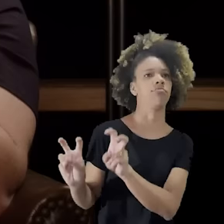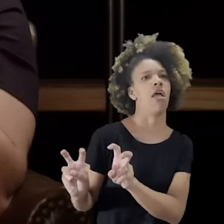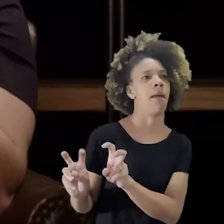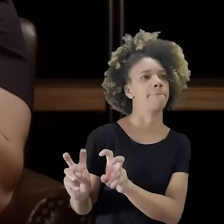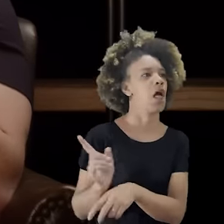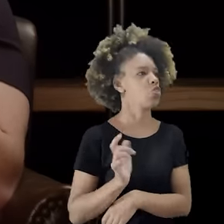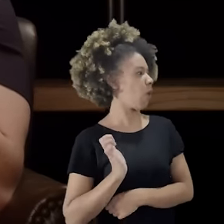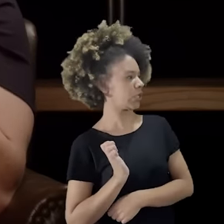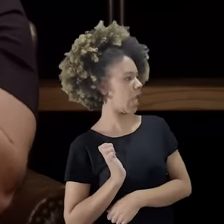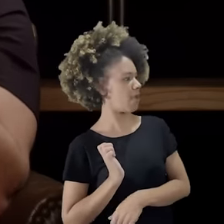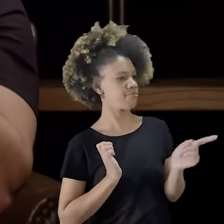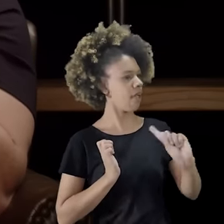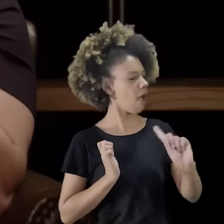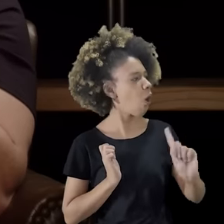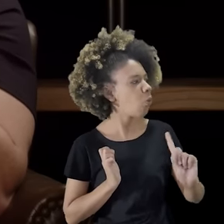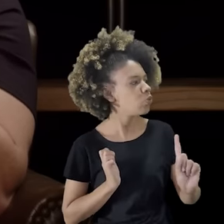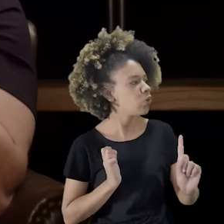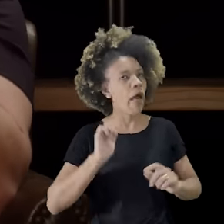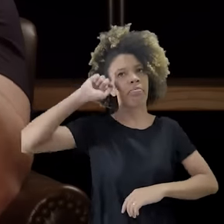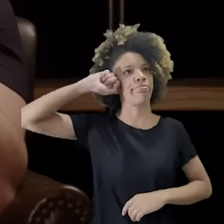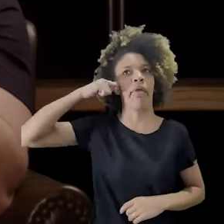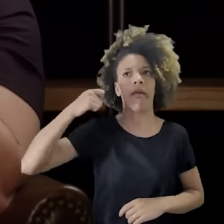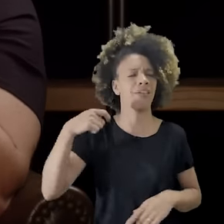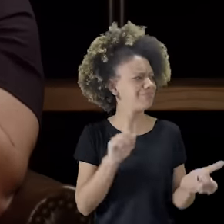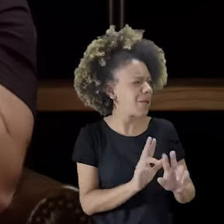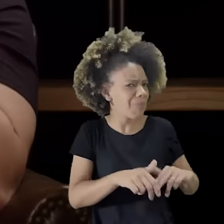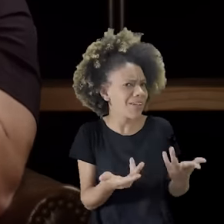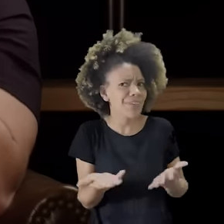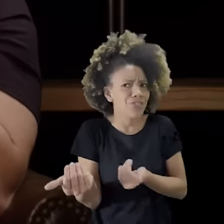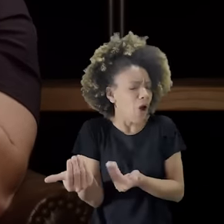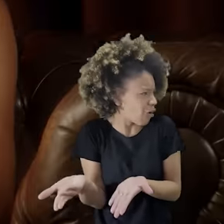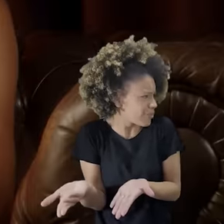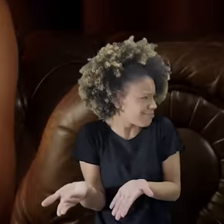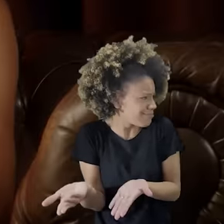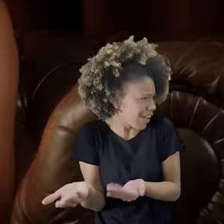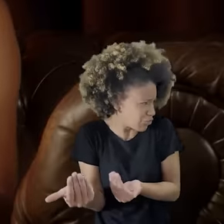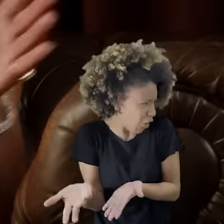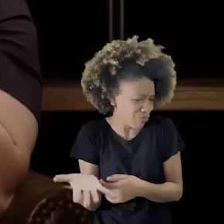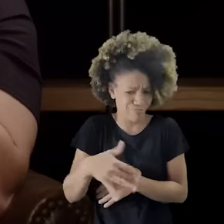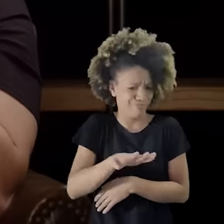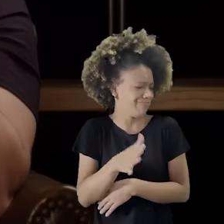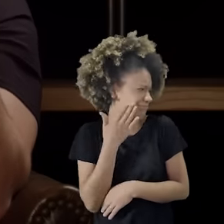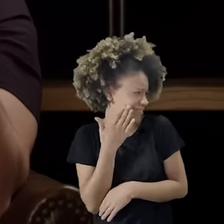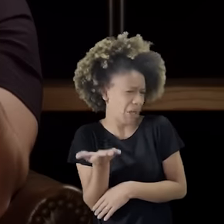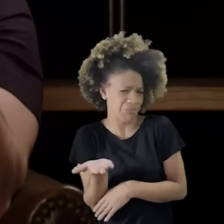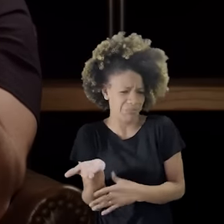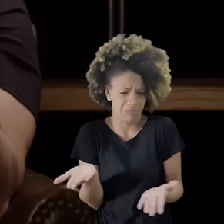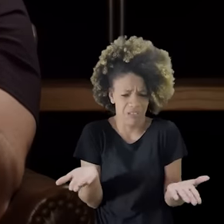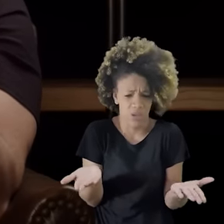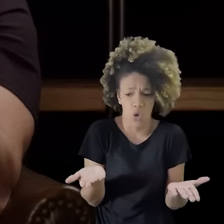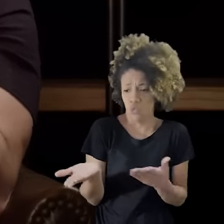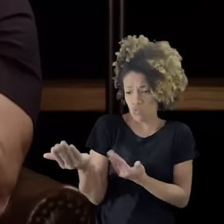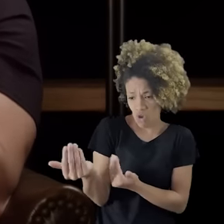a causa gay não é a causa Negra não é parece que a causa jovem que tá rolando tá ligado parece que